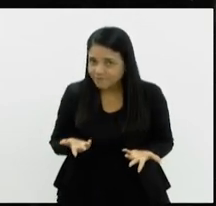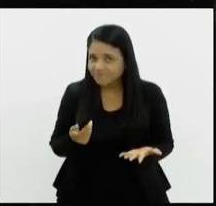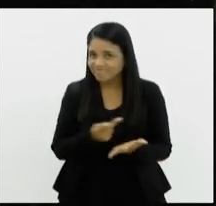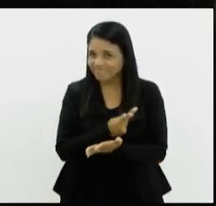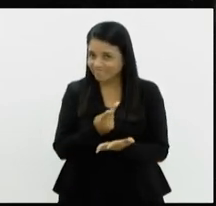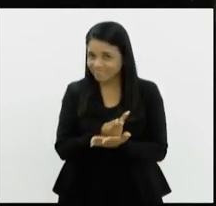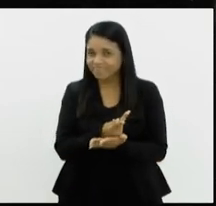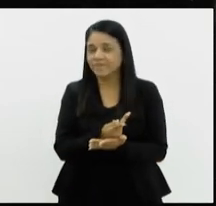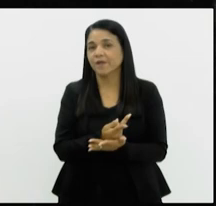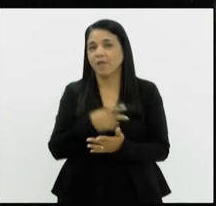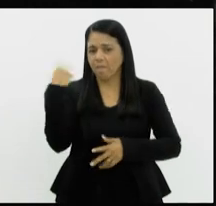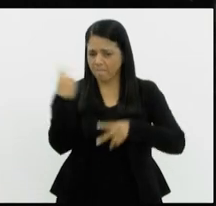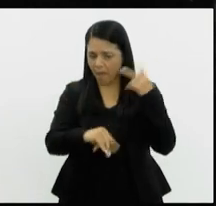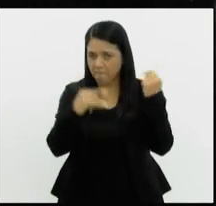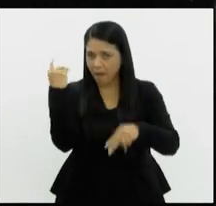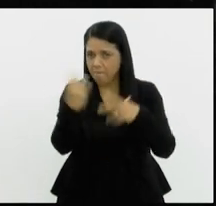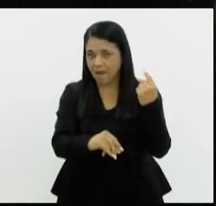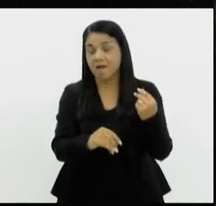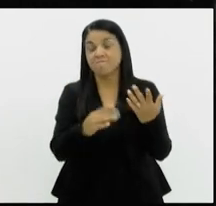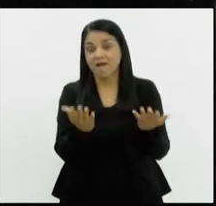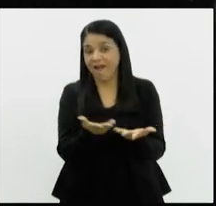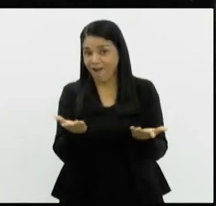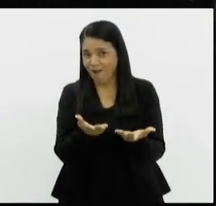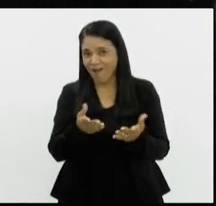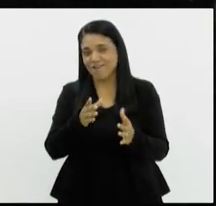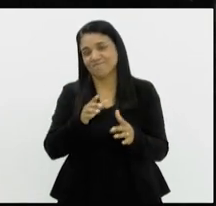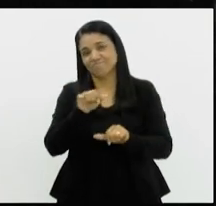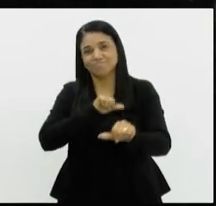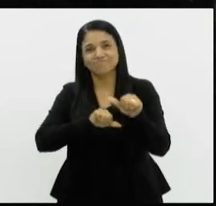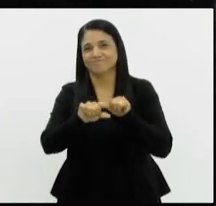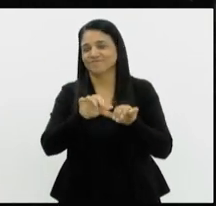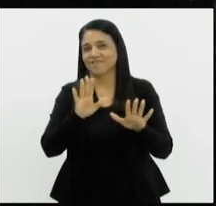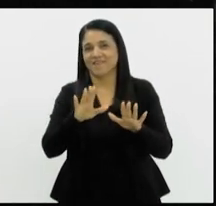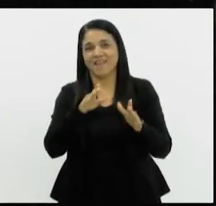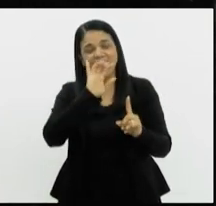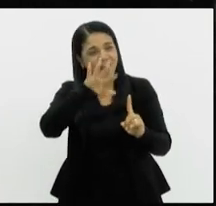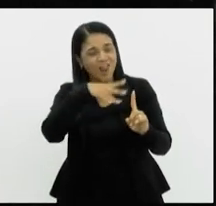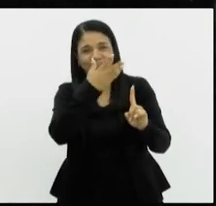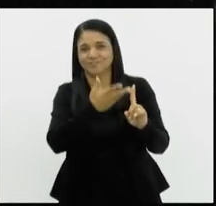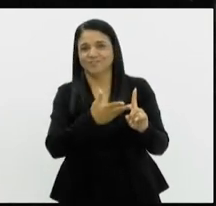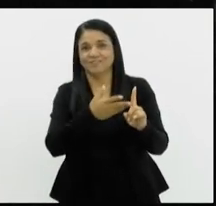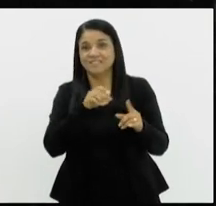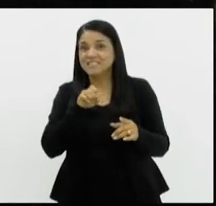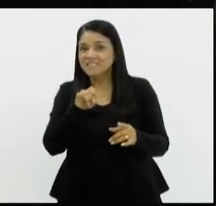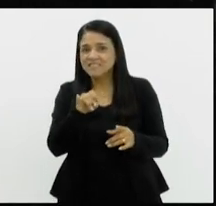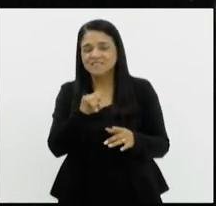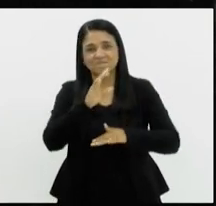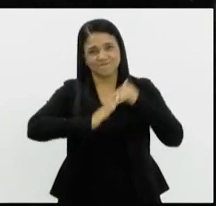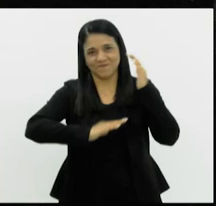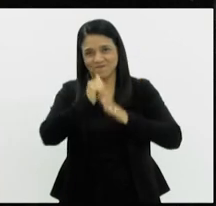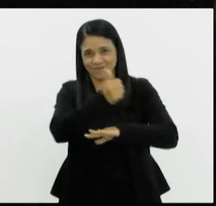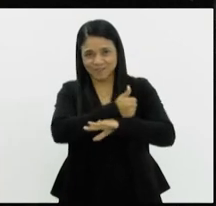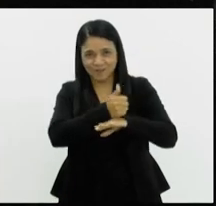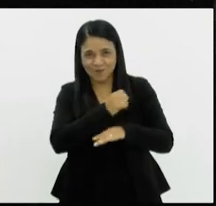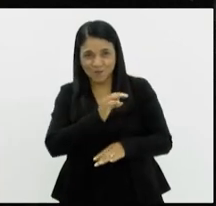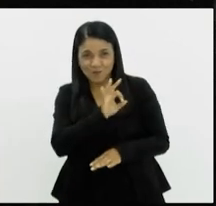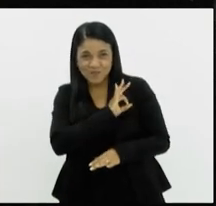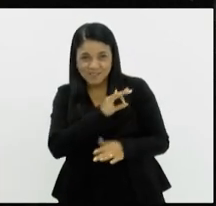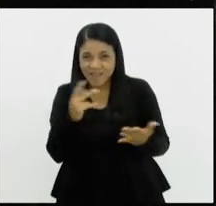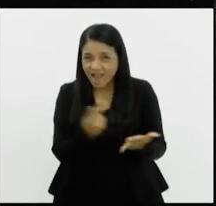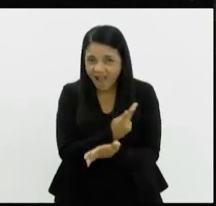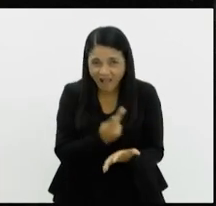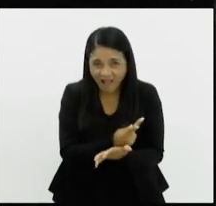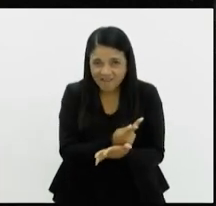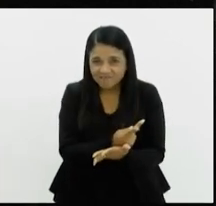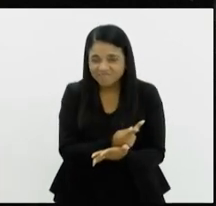chega mas for elogiado porque é a única profissão que não pode errar se errar o couro come nunca pode